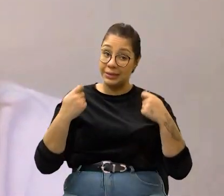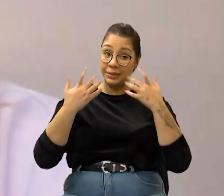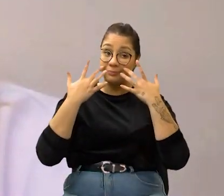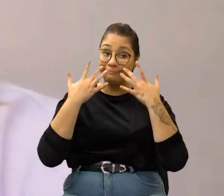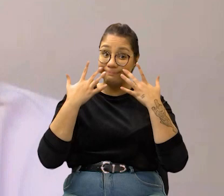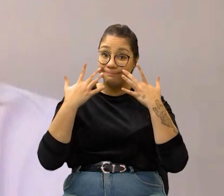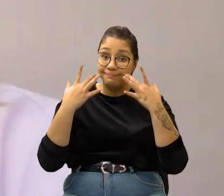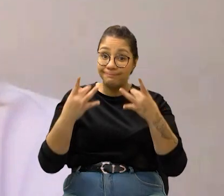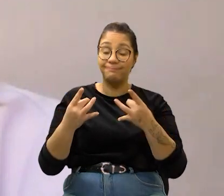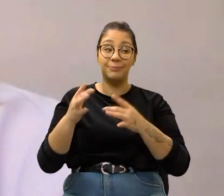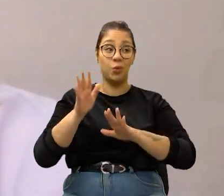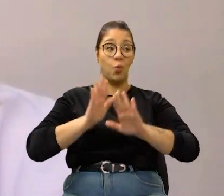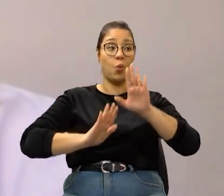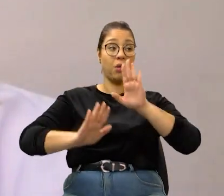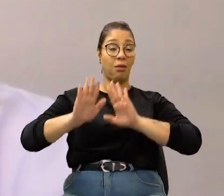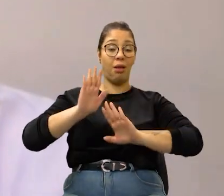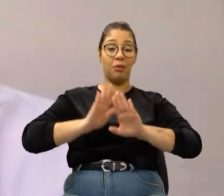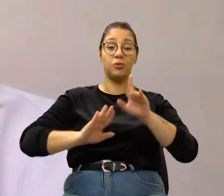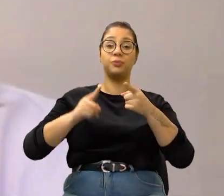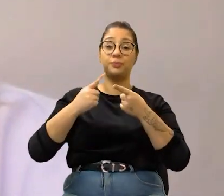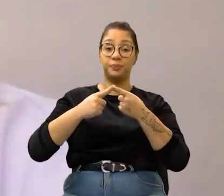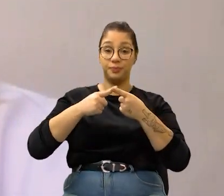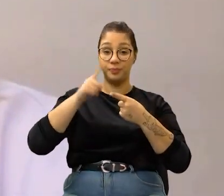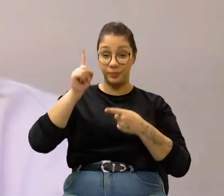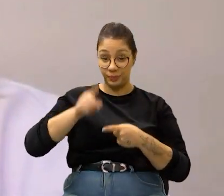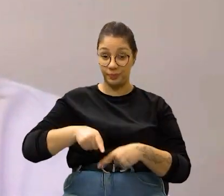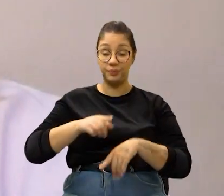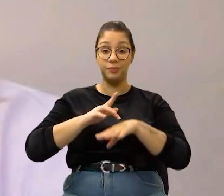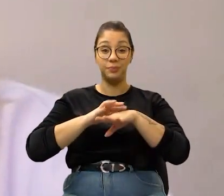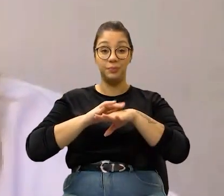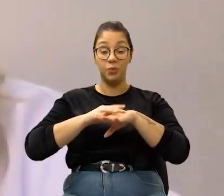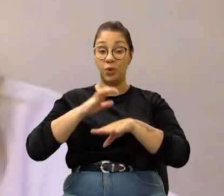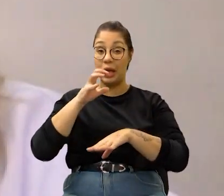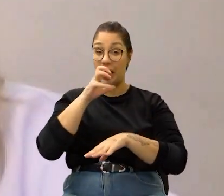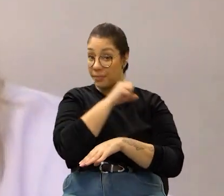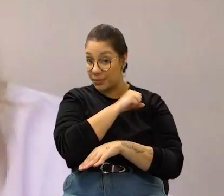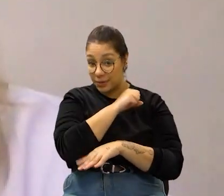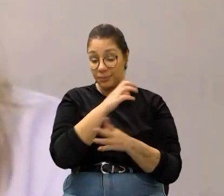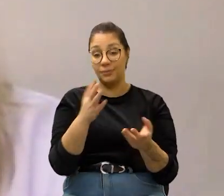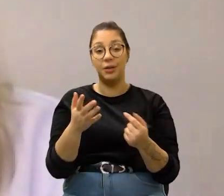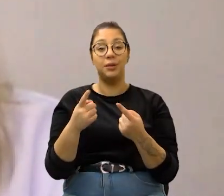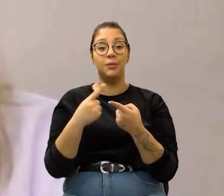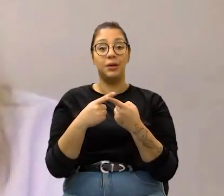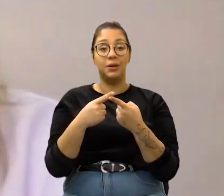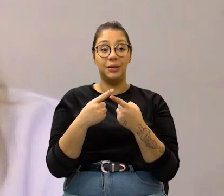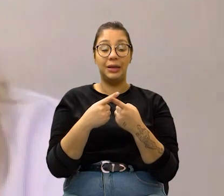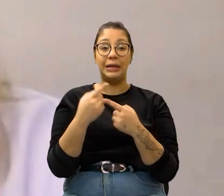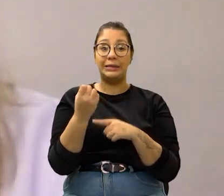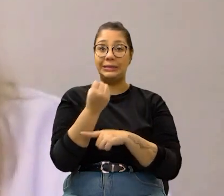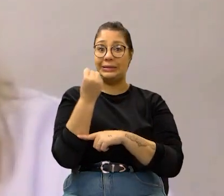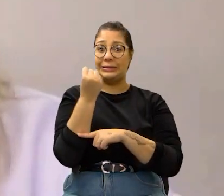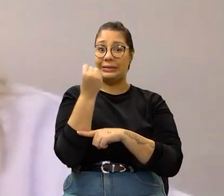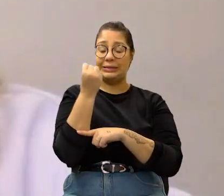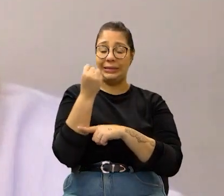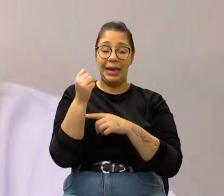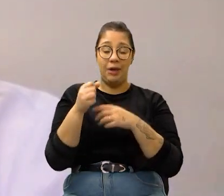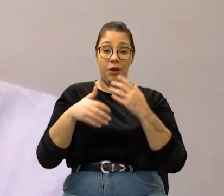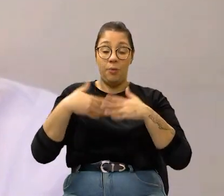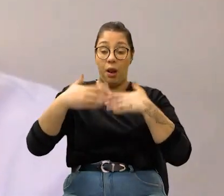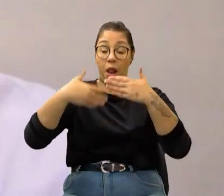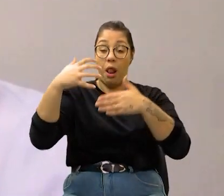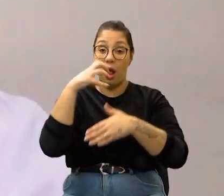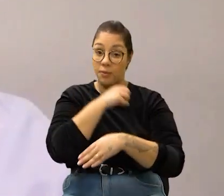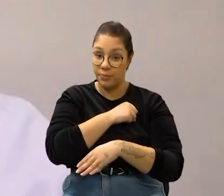requer muita atenção, muito cuidado, por ser uma doença muito rápida, né, onde o crescimento ele é realmente